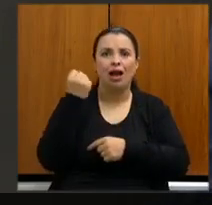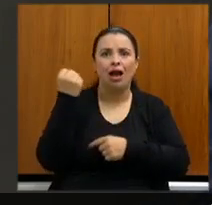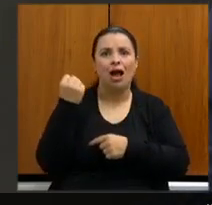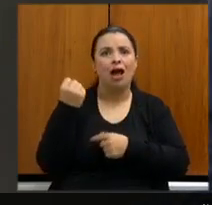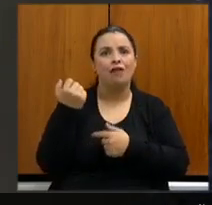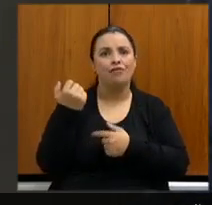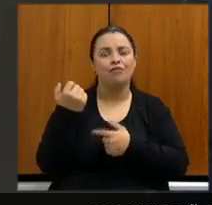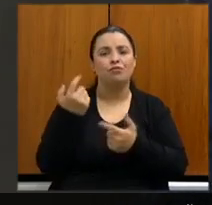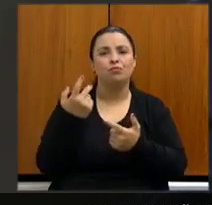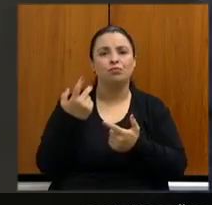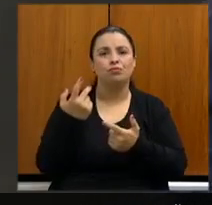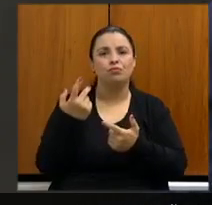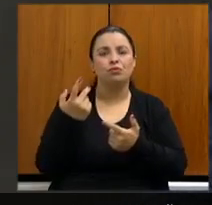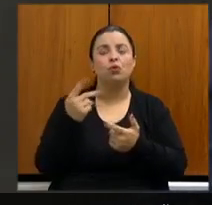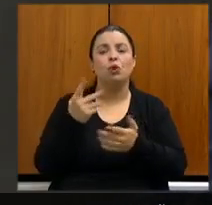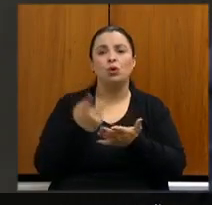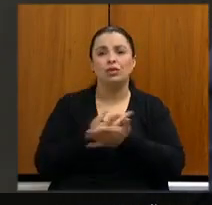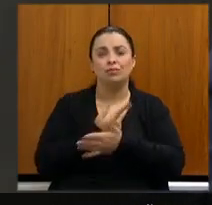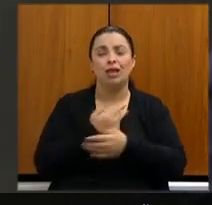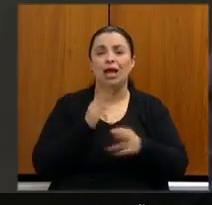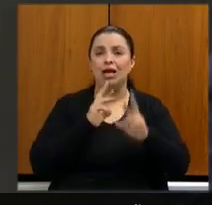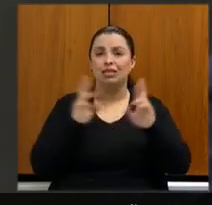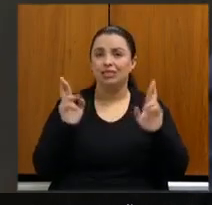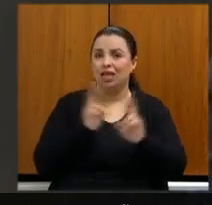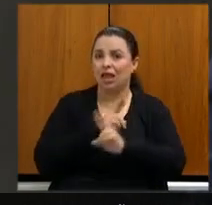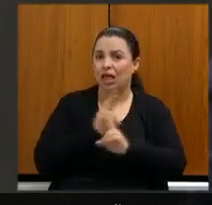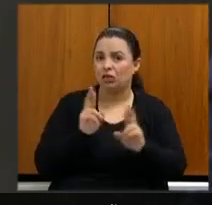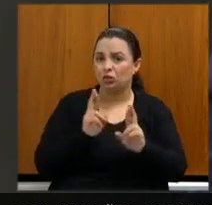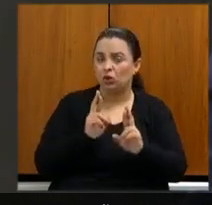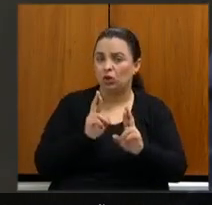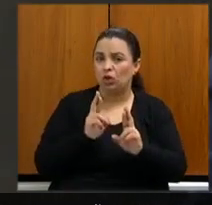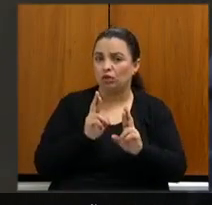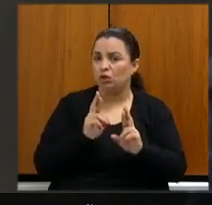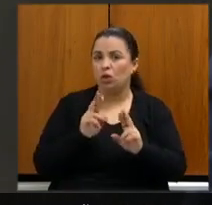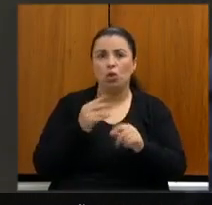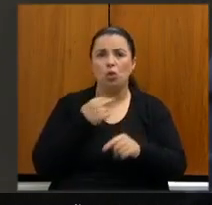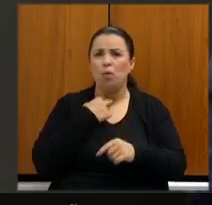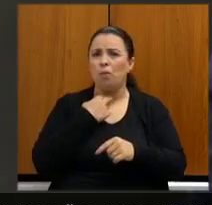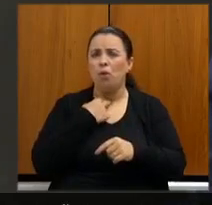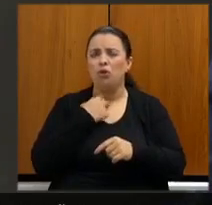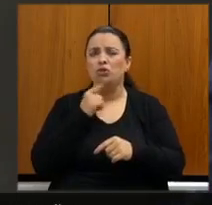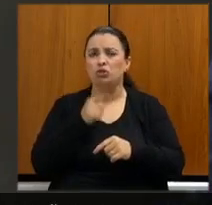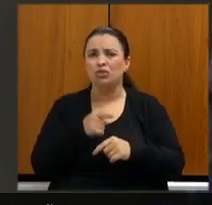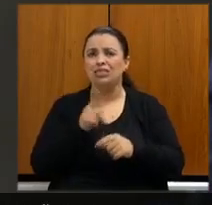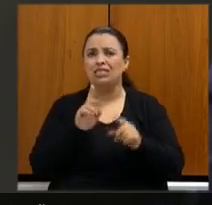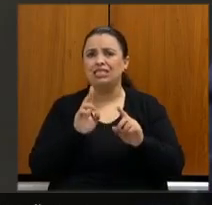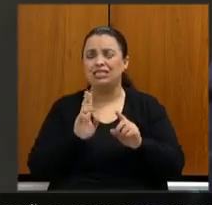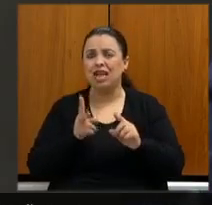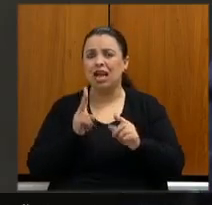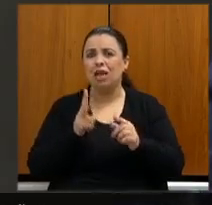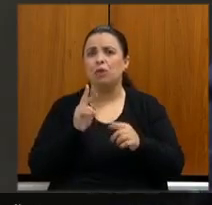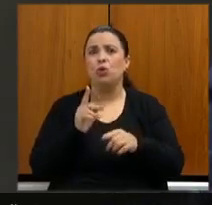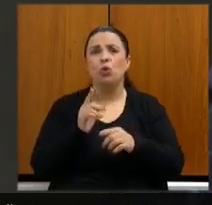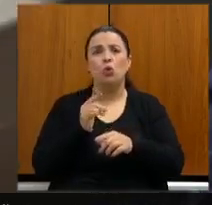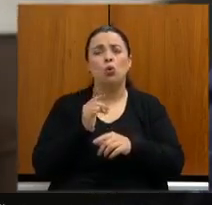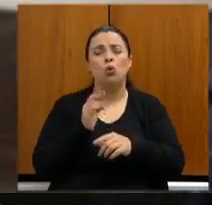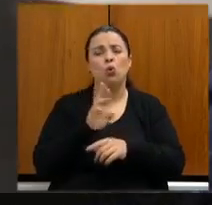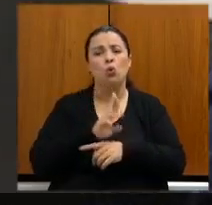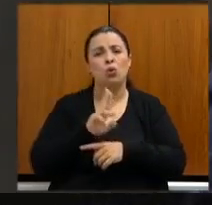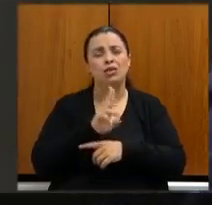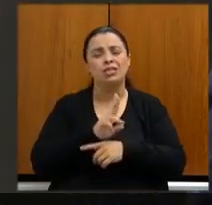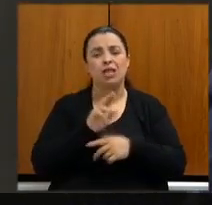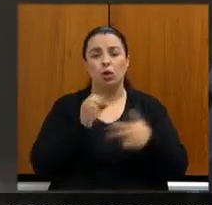não podem no estado ser objeto permanentemente da judicialização nós estamos falando do Governo do Estado